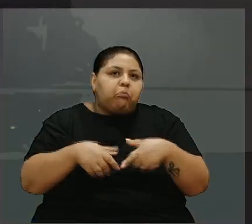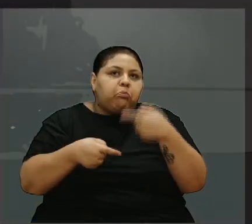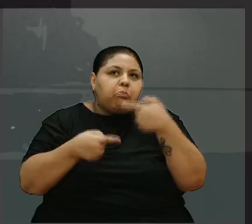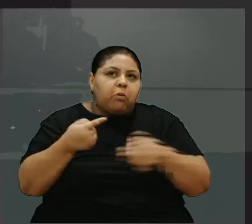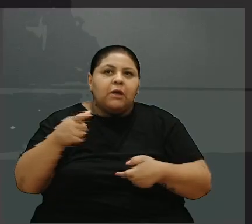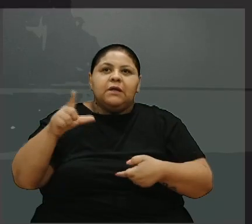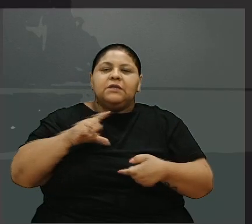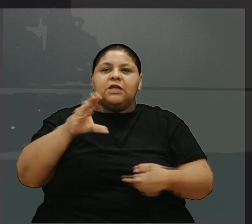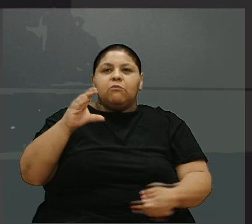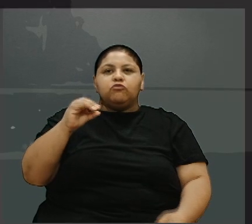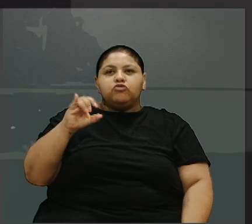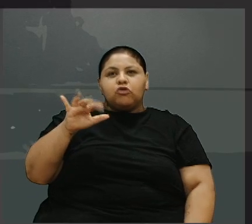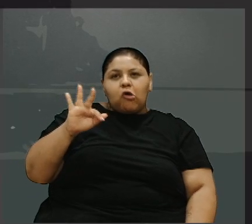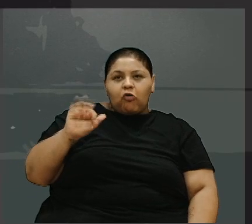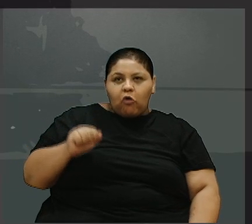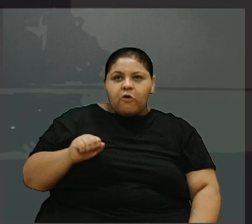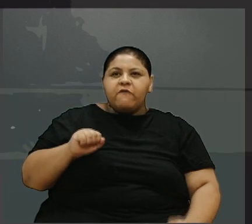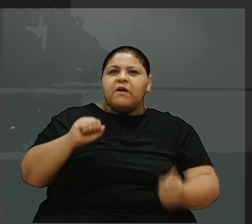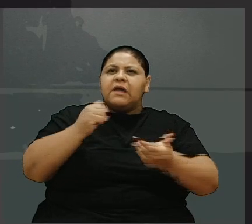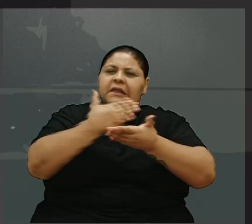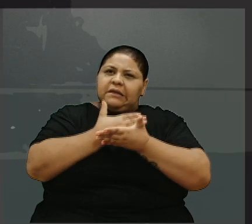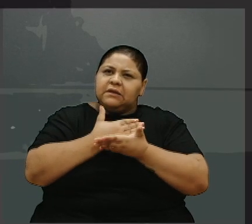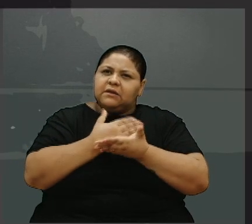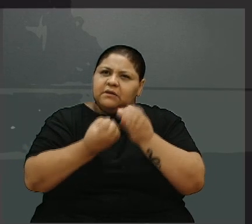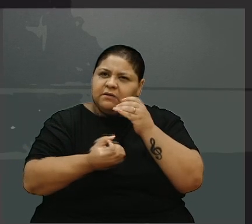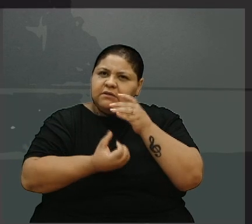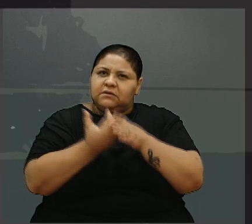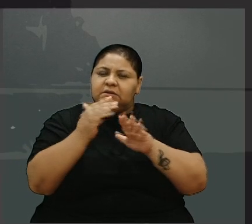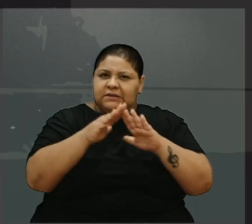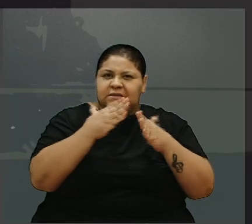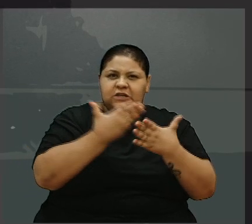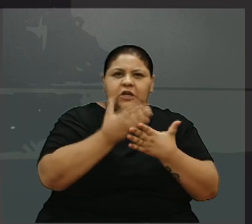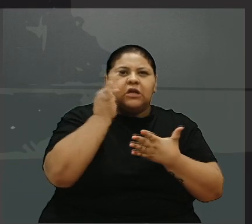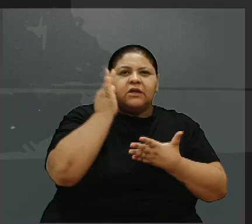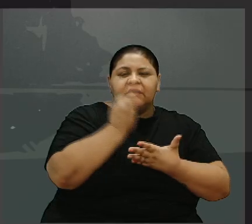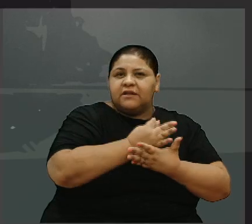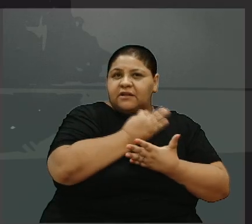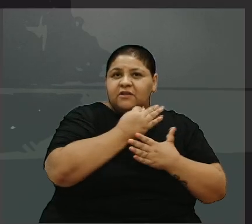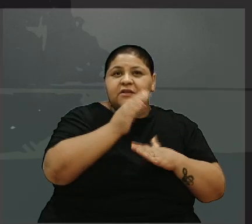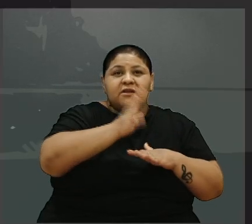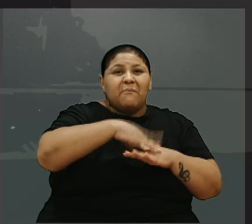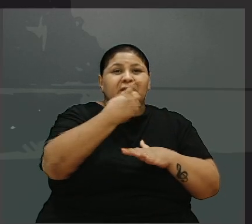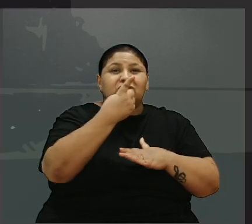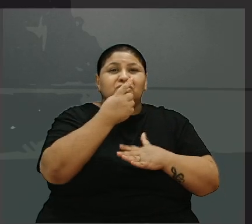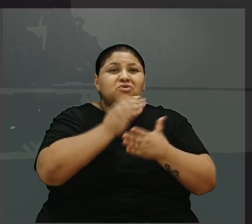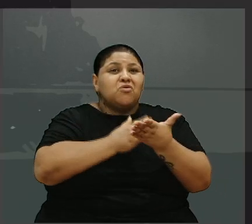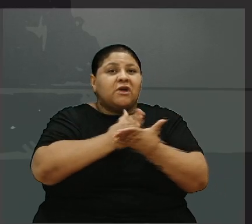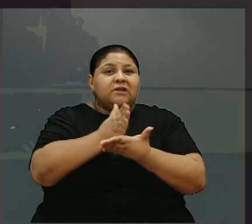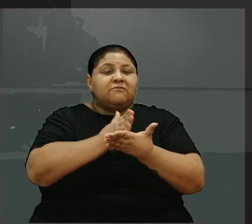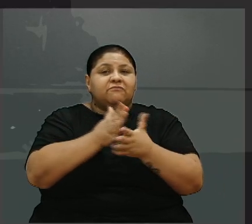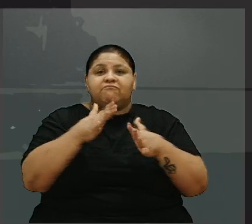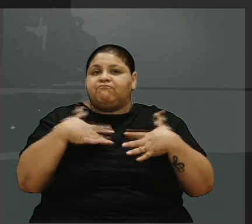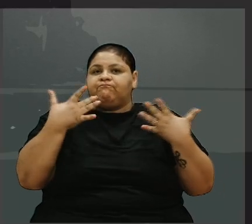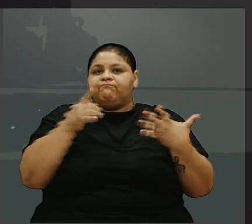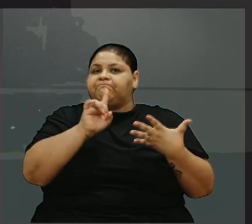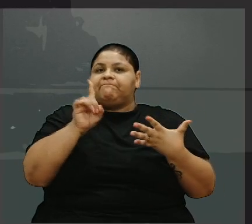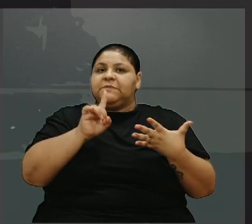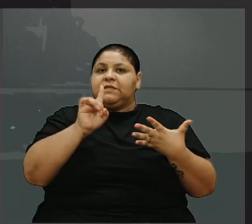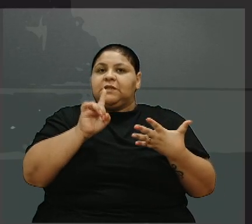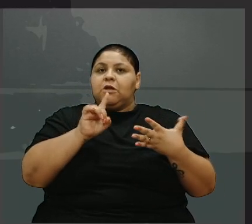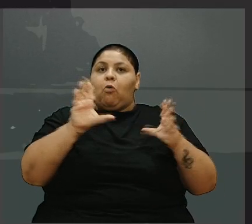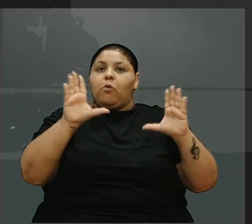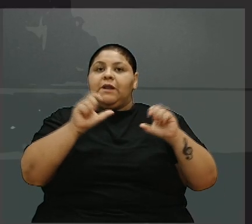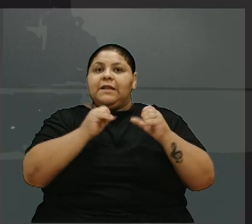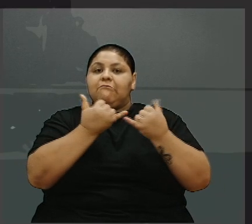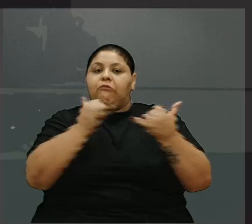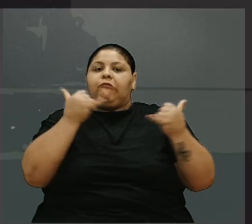coifa que está instalado nessa escola em Forqueta e há mais de 1 ano e meio, pasmem, não foi ligado na rede